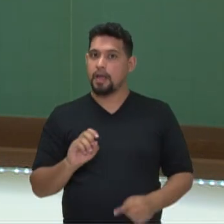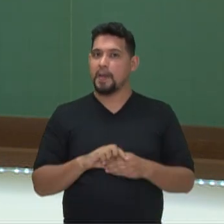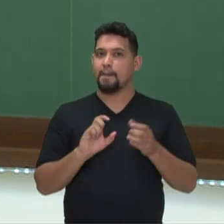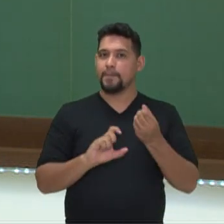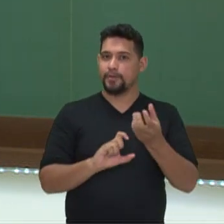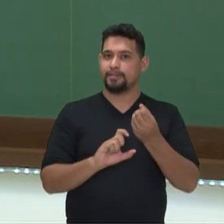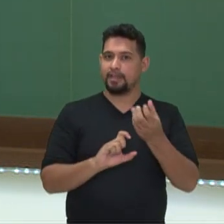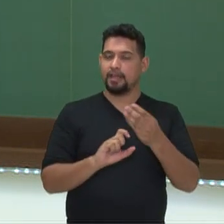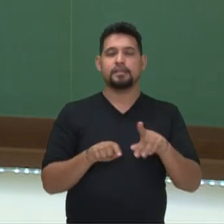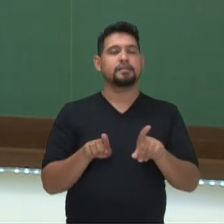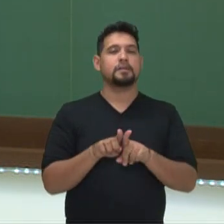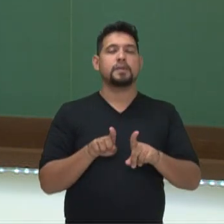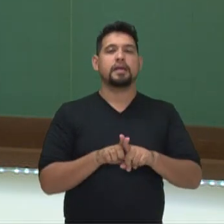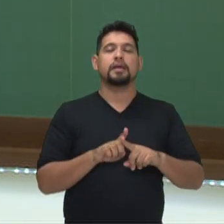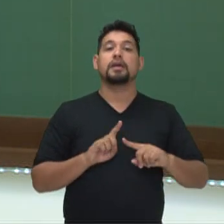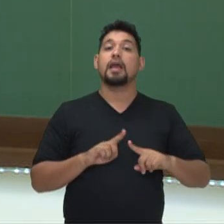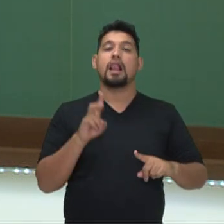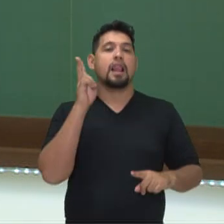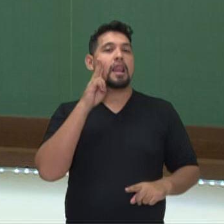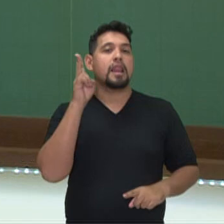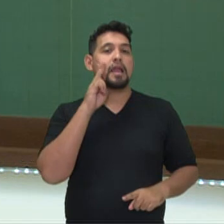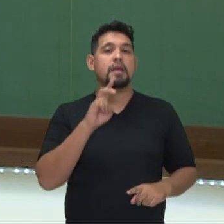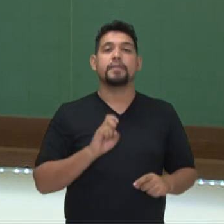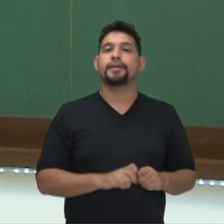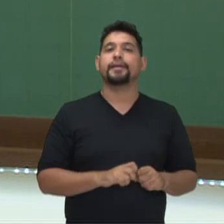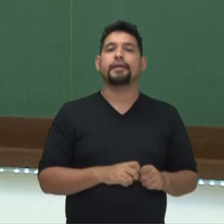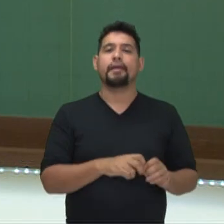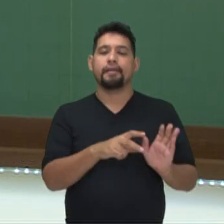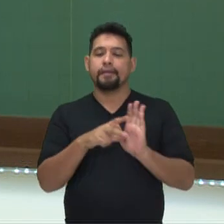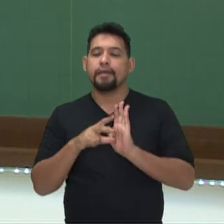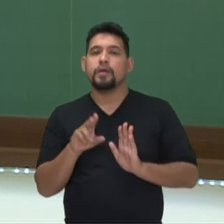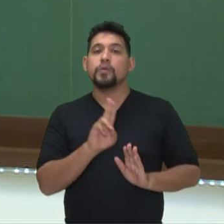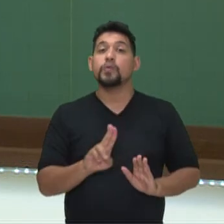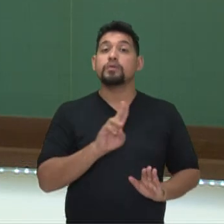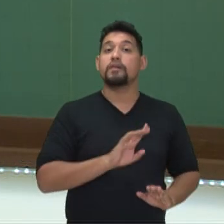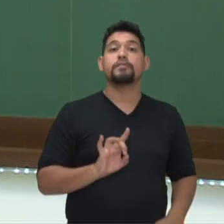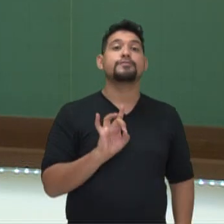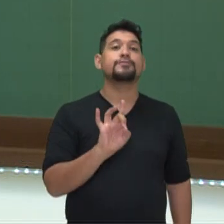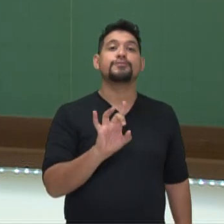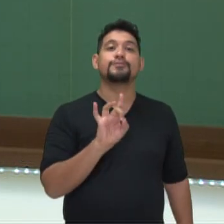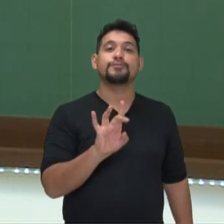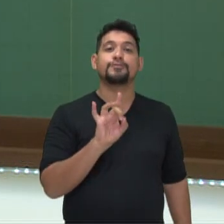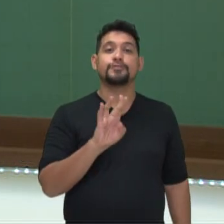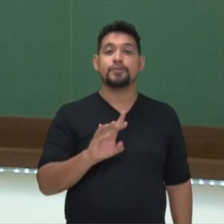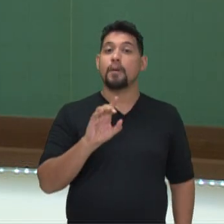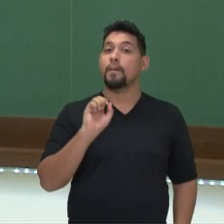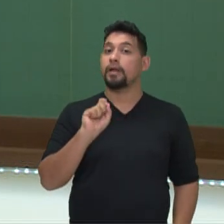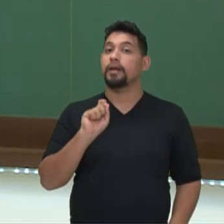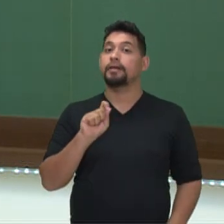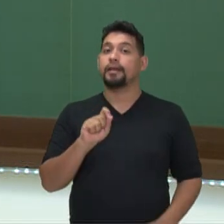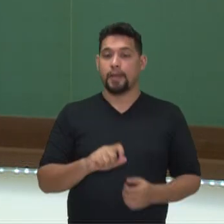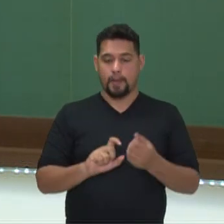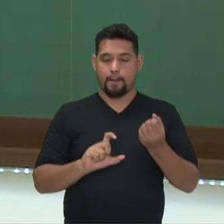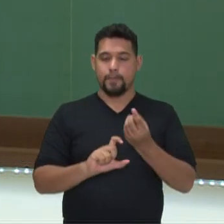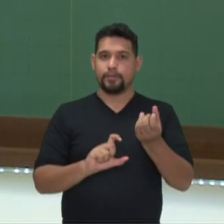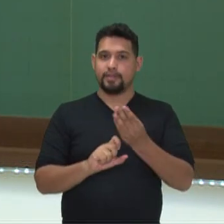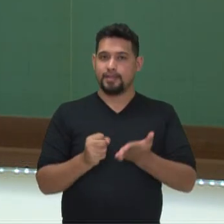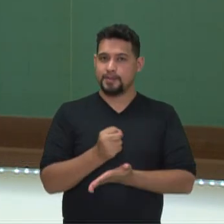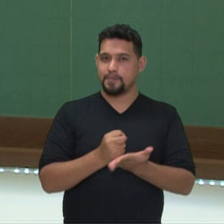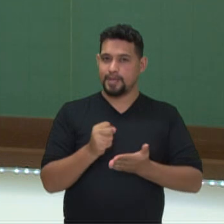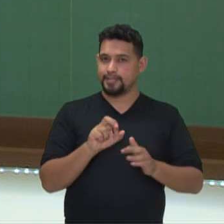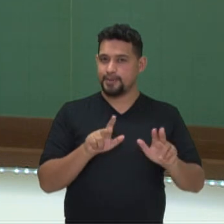potência. E lembre-se que essas propriedades são aplicadas apenas para potências de mesma